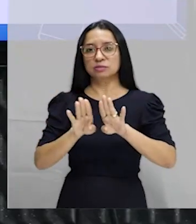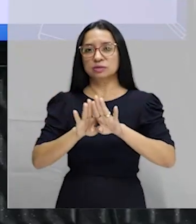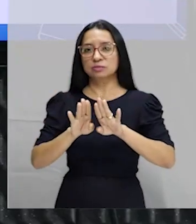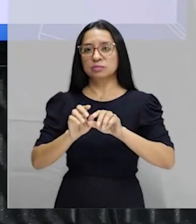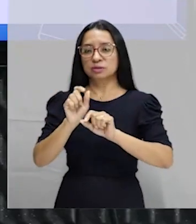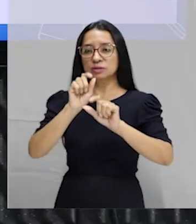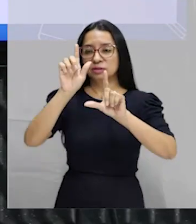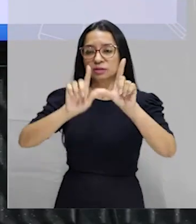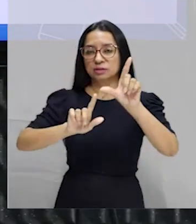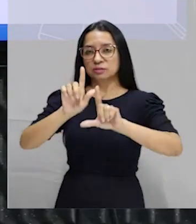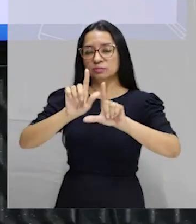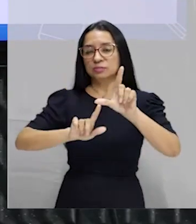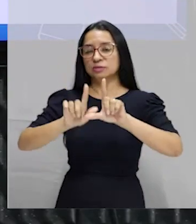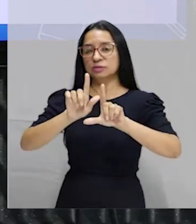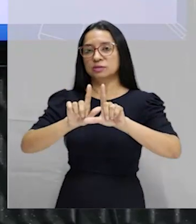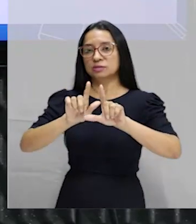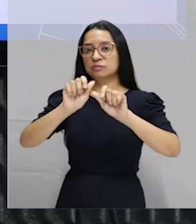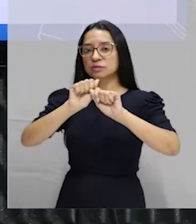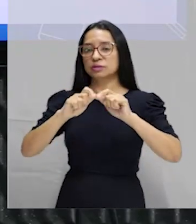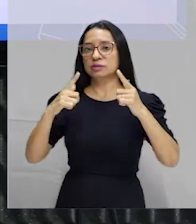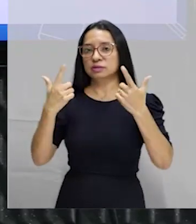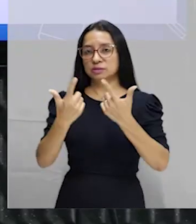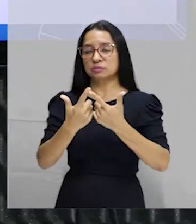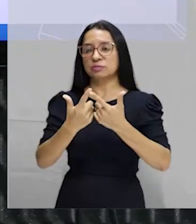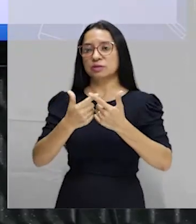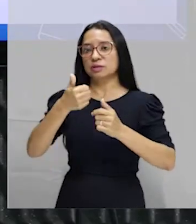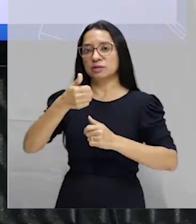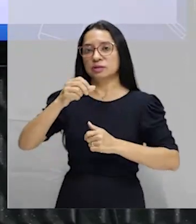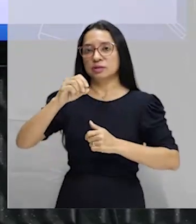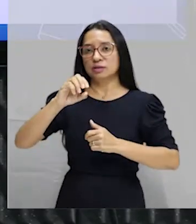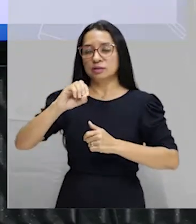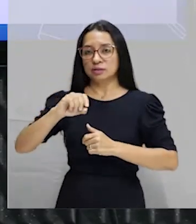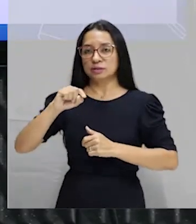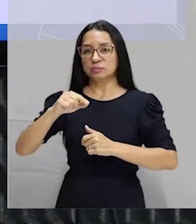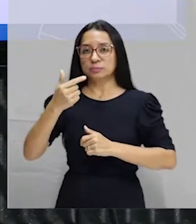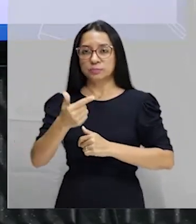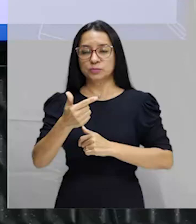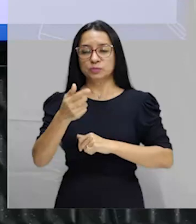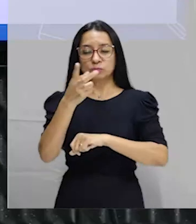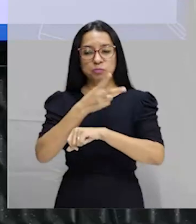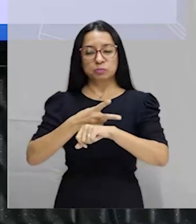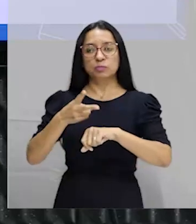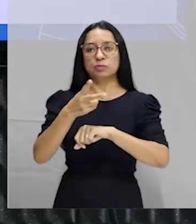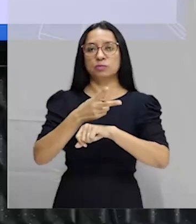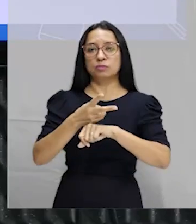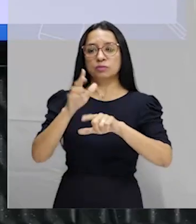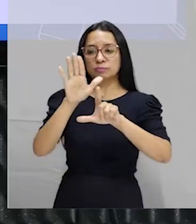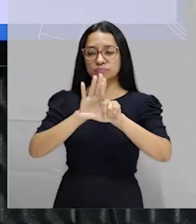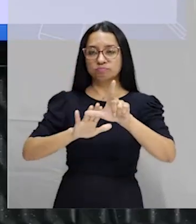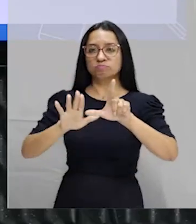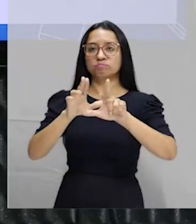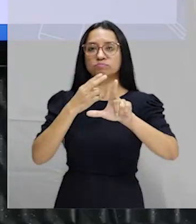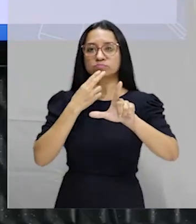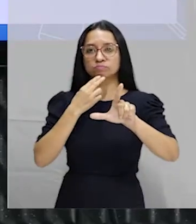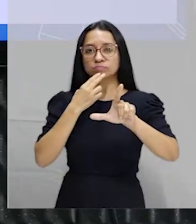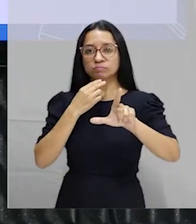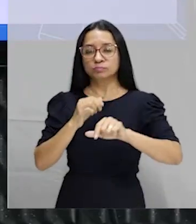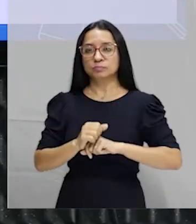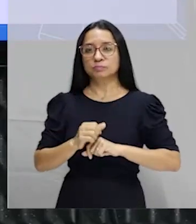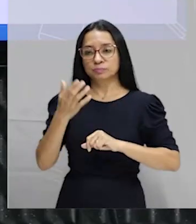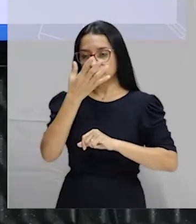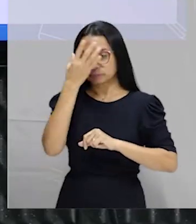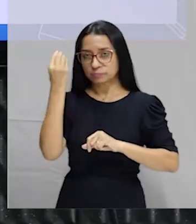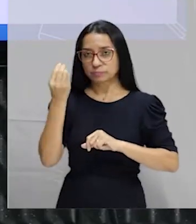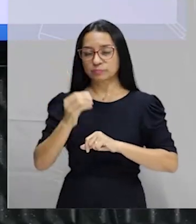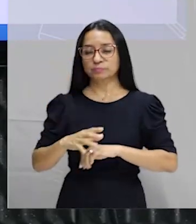TV Assembleia, canal 10.2. Então, todas as mídias para te ajudar. Então, procura lá, plataforma Gonçalves Dias. Não